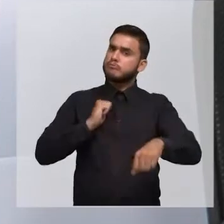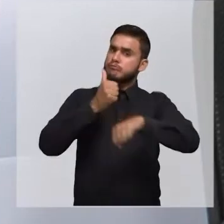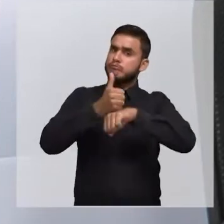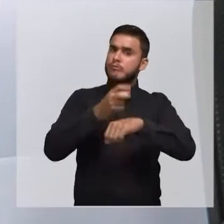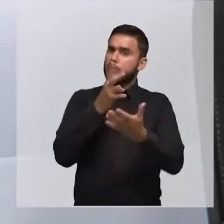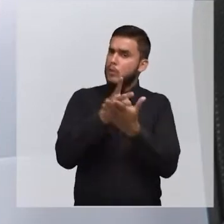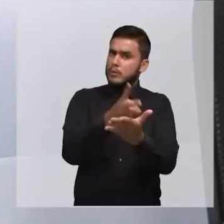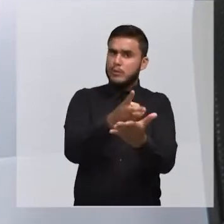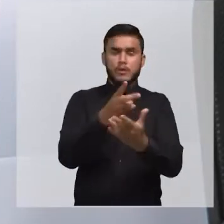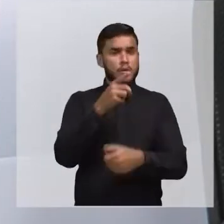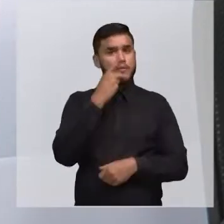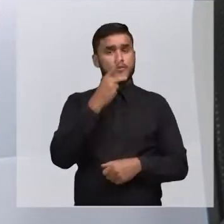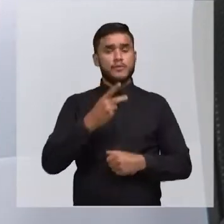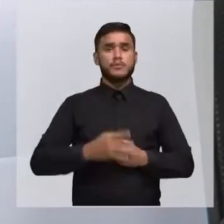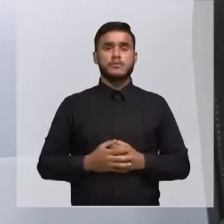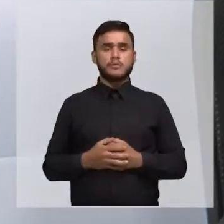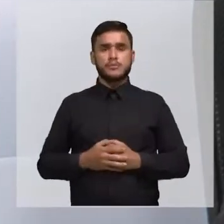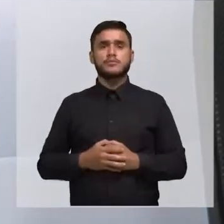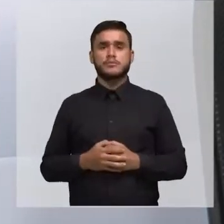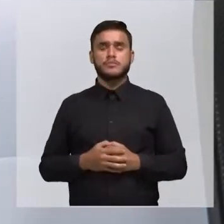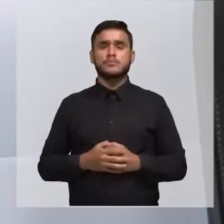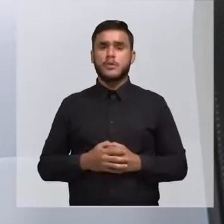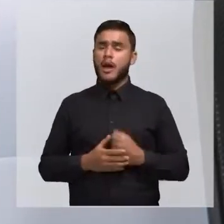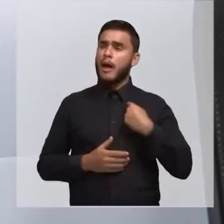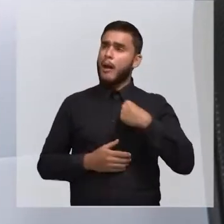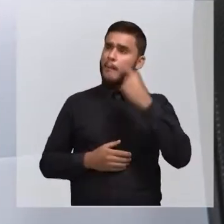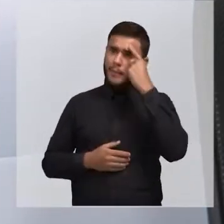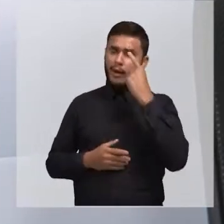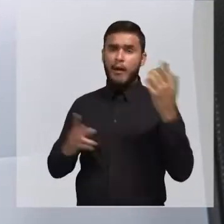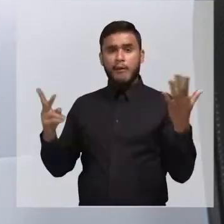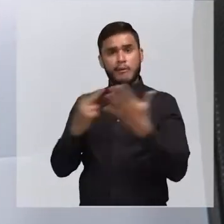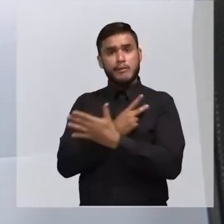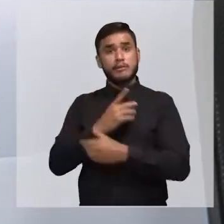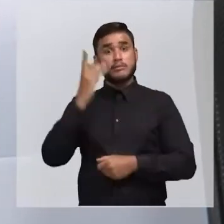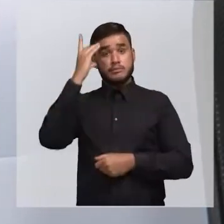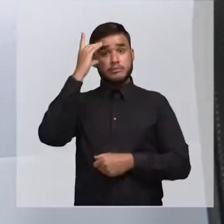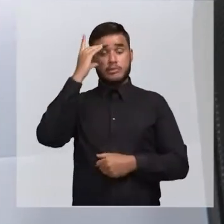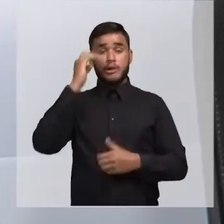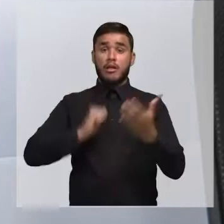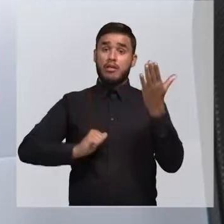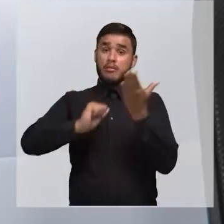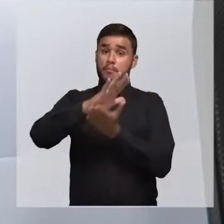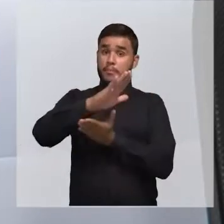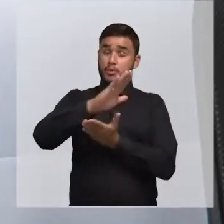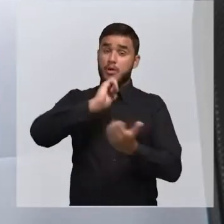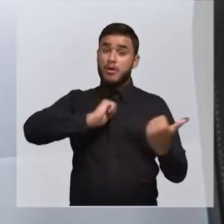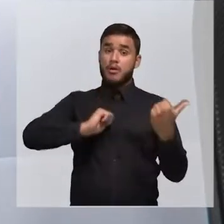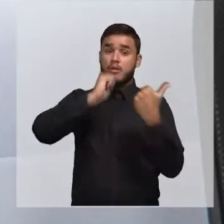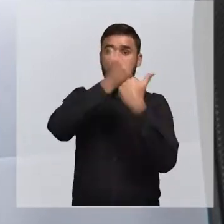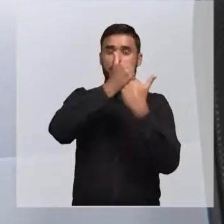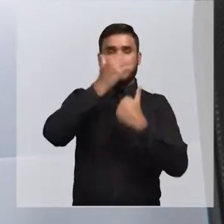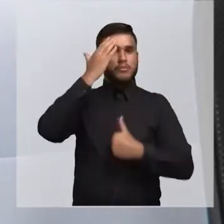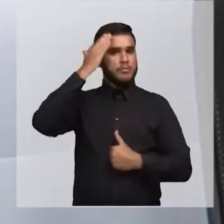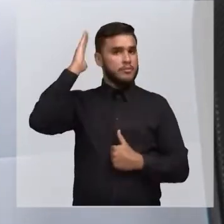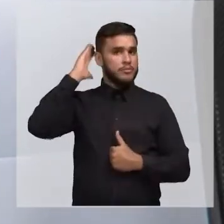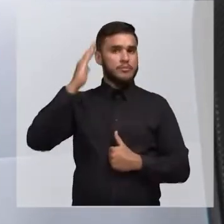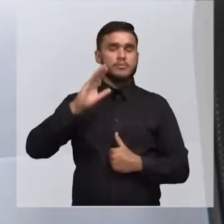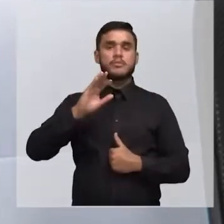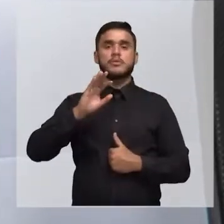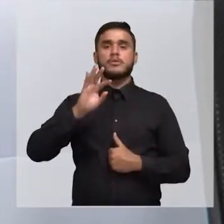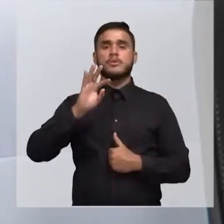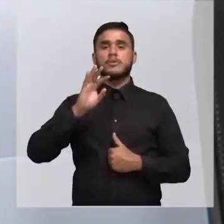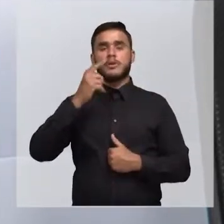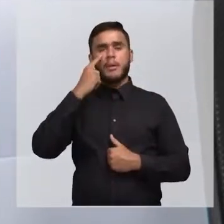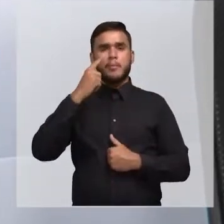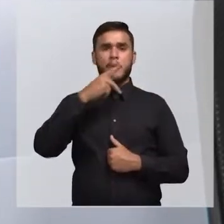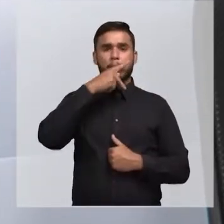dela no poder. Mas isso não é novidade não, né, Luiz? Depois que a Dilma saiu... Tu em algum momento tu acreditou que o PT poderia apoiar o